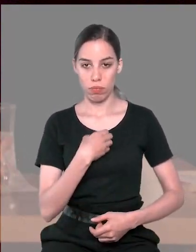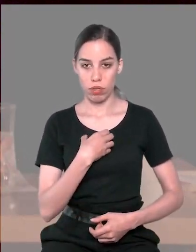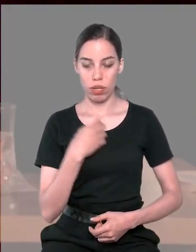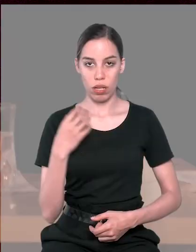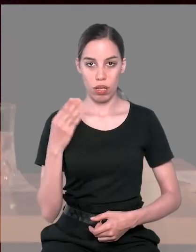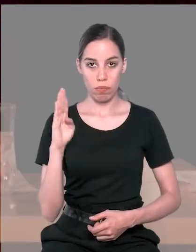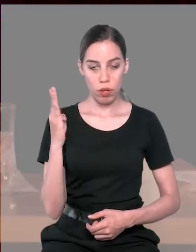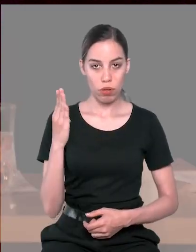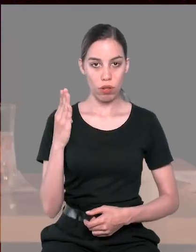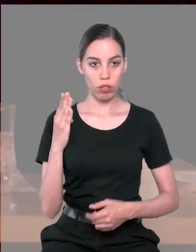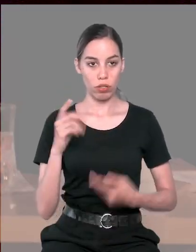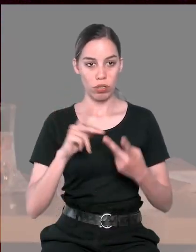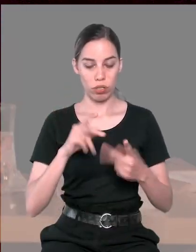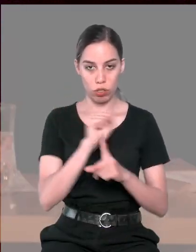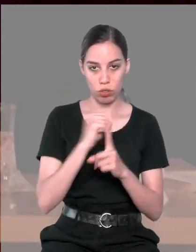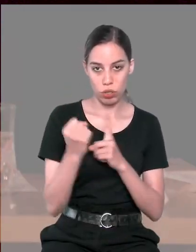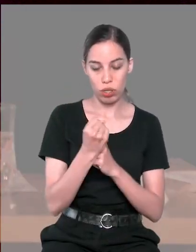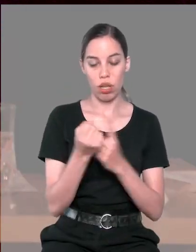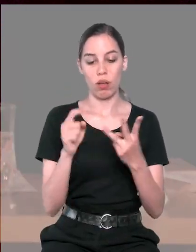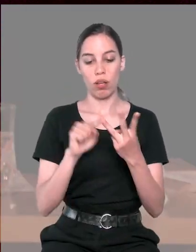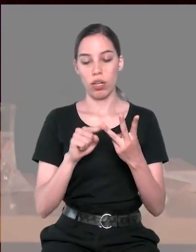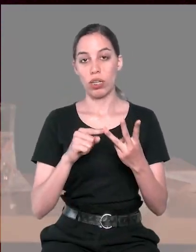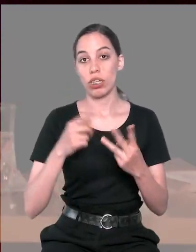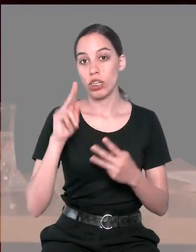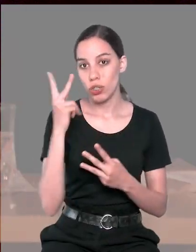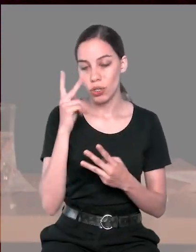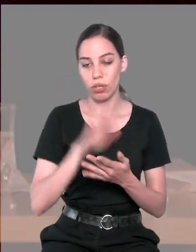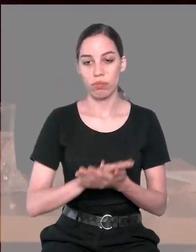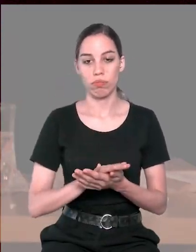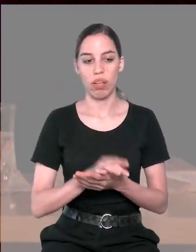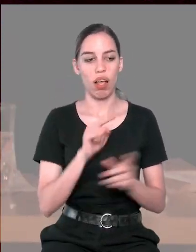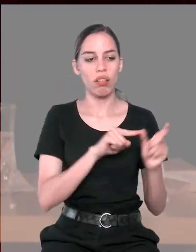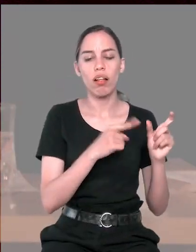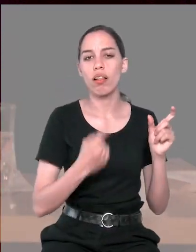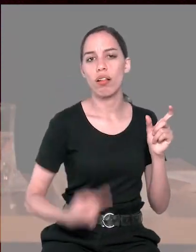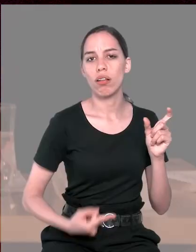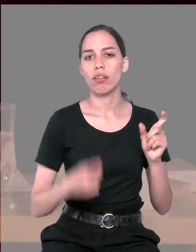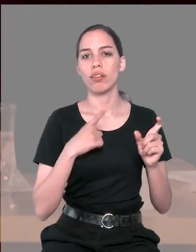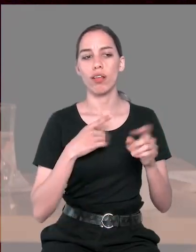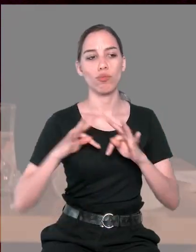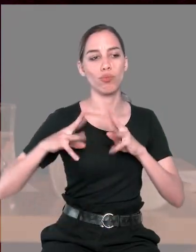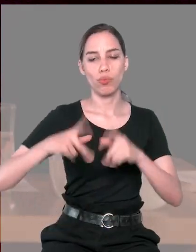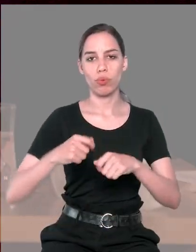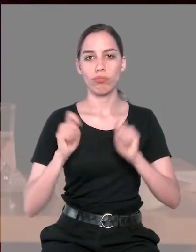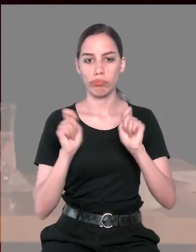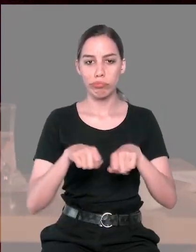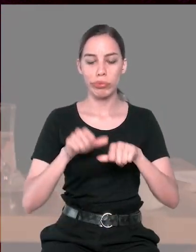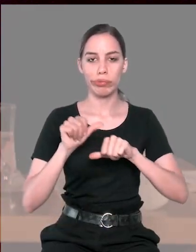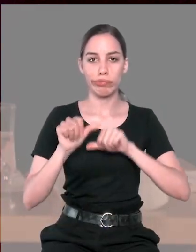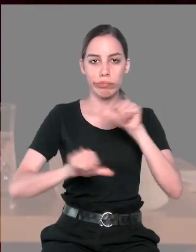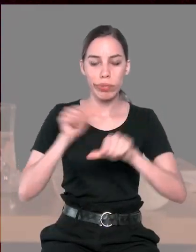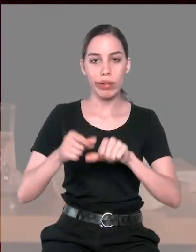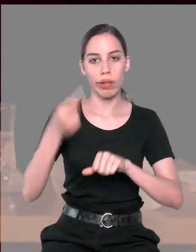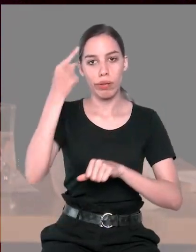social e a histórica. Essa perspectiva antropológica global tem tudo para renovar profundamente nossa